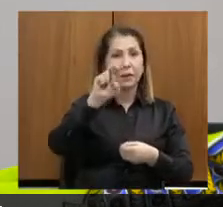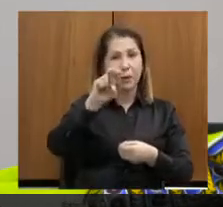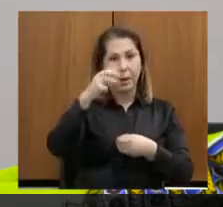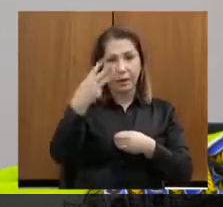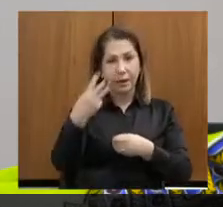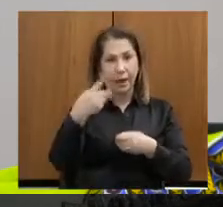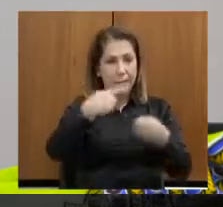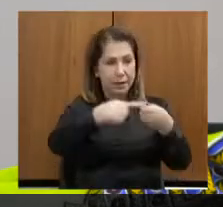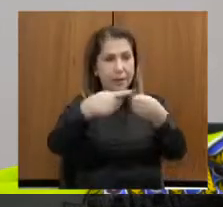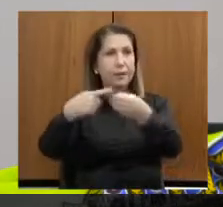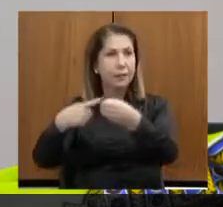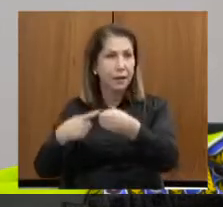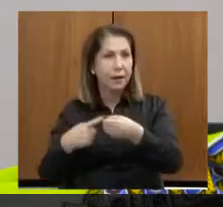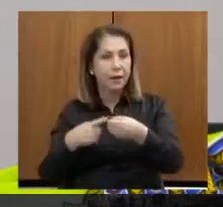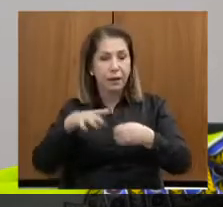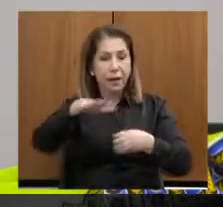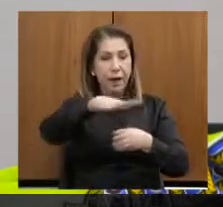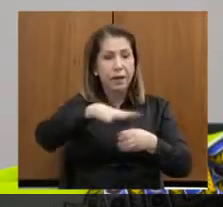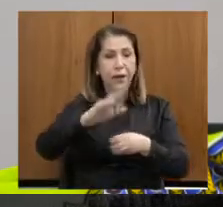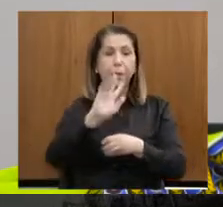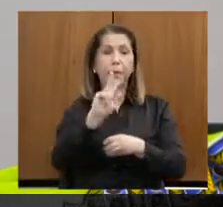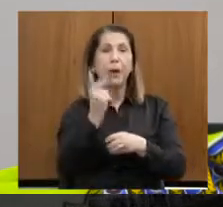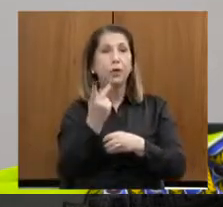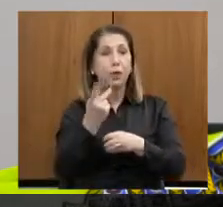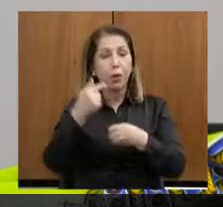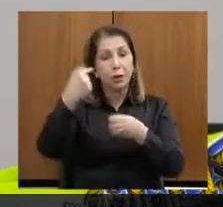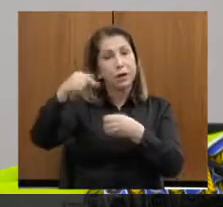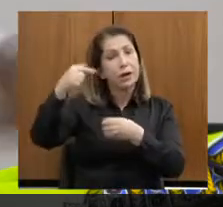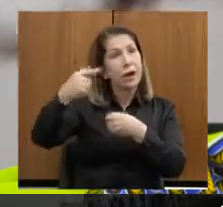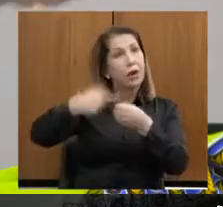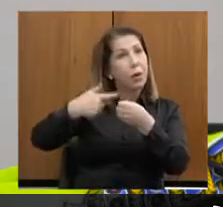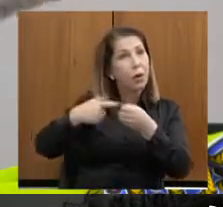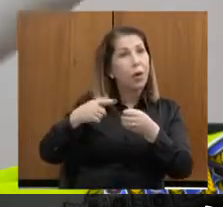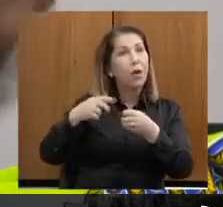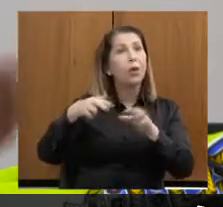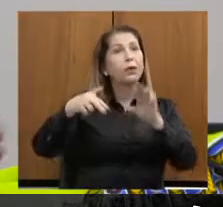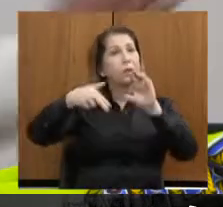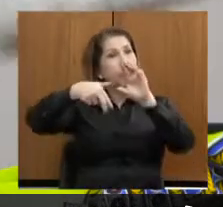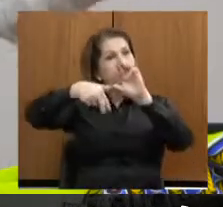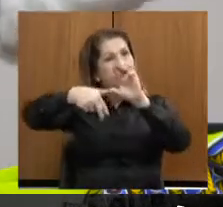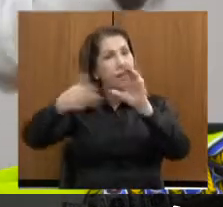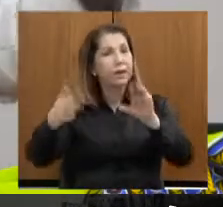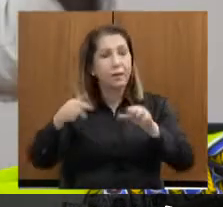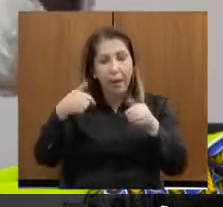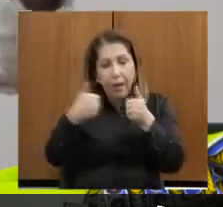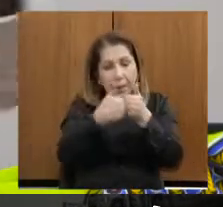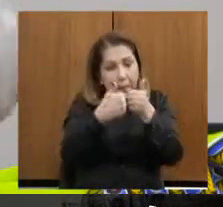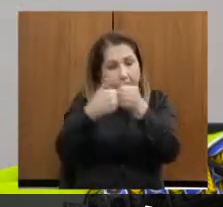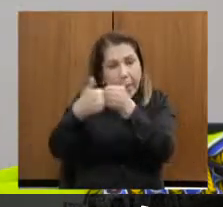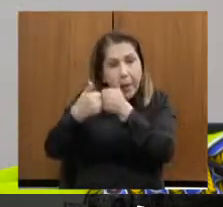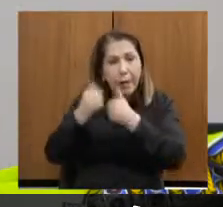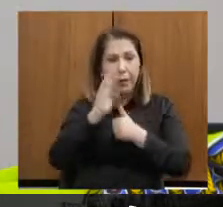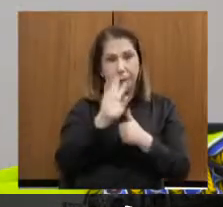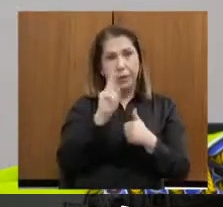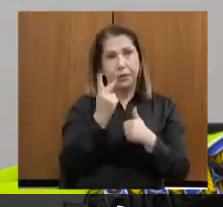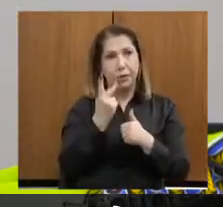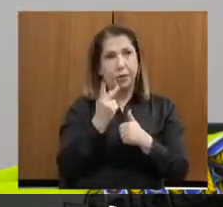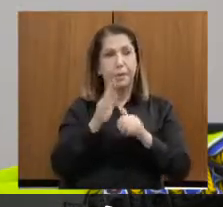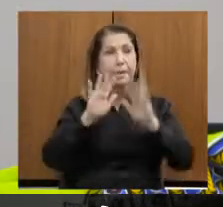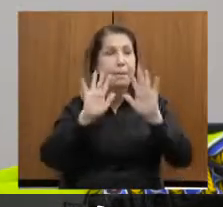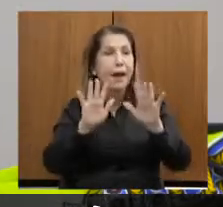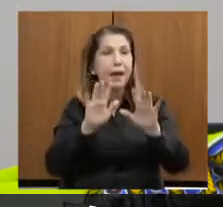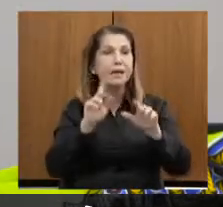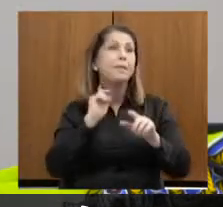qualidade desses passo na região metropolitana Sete Lagoas Ribeirão das Neves tá aqui mas são